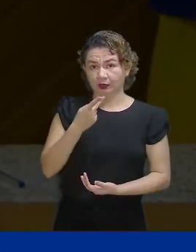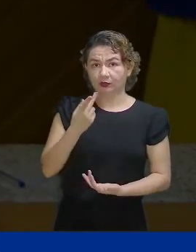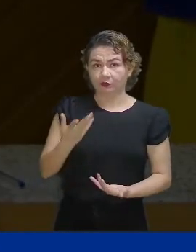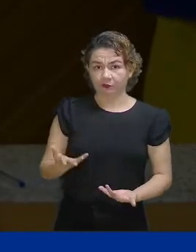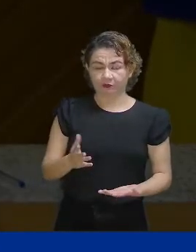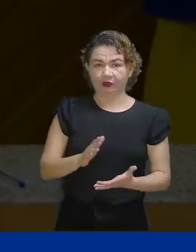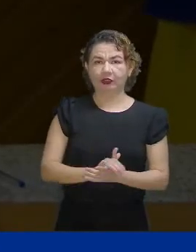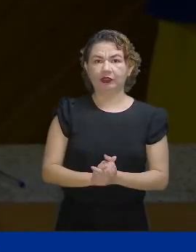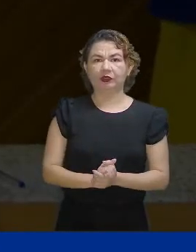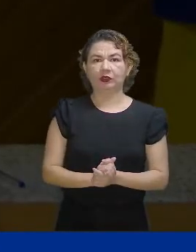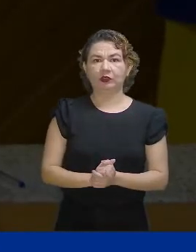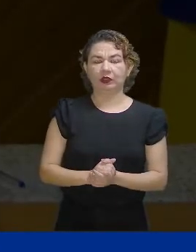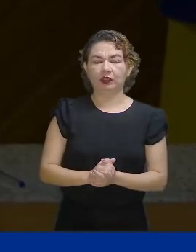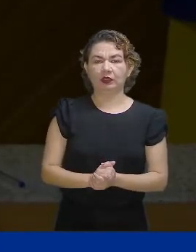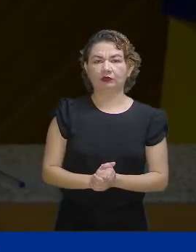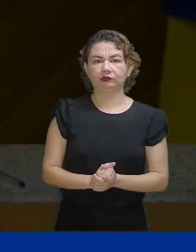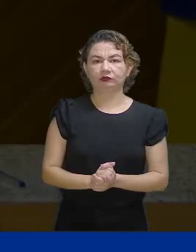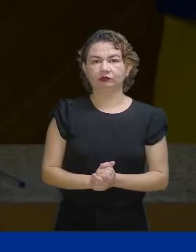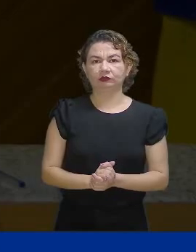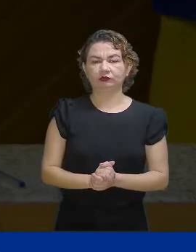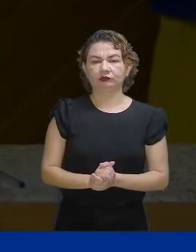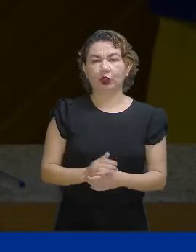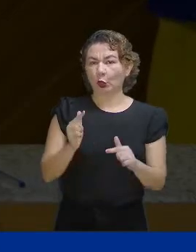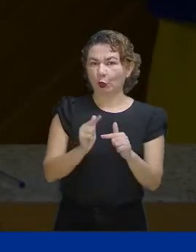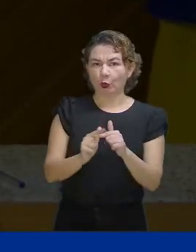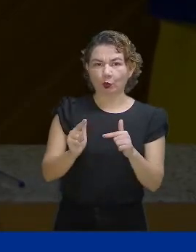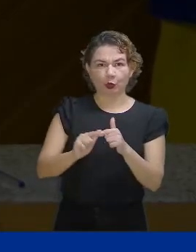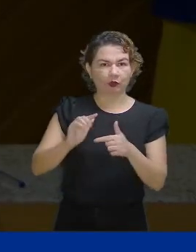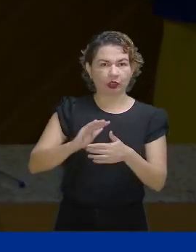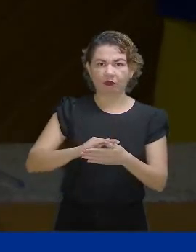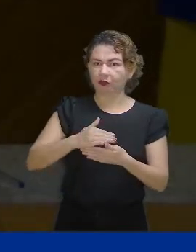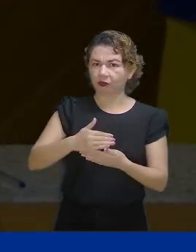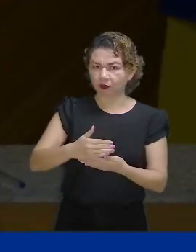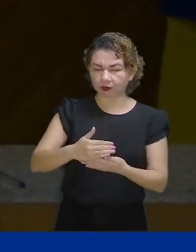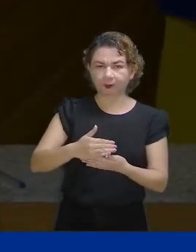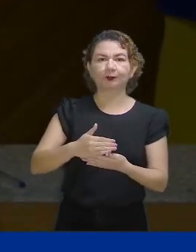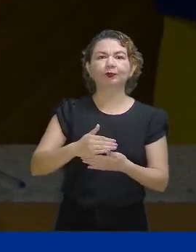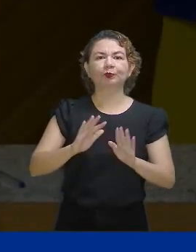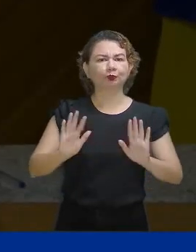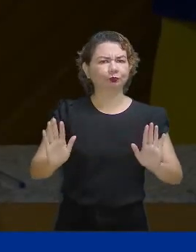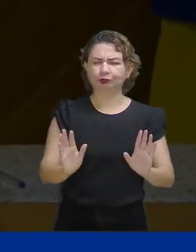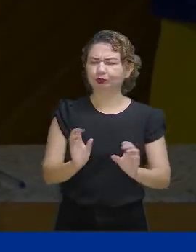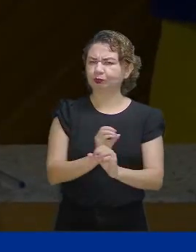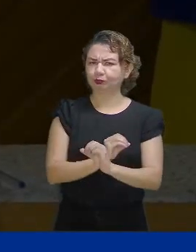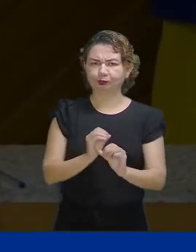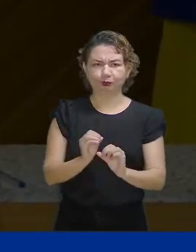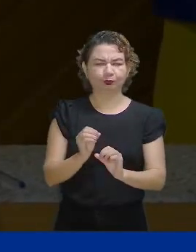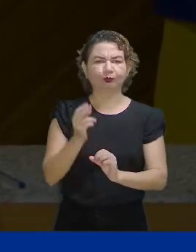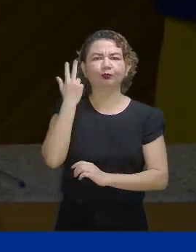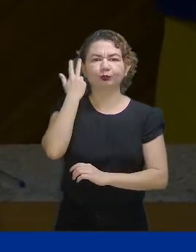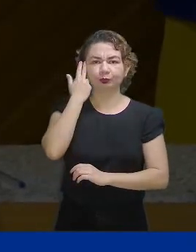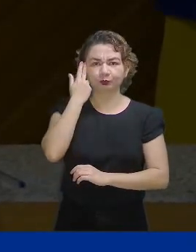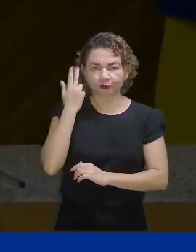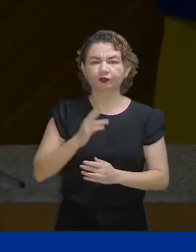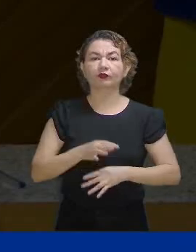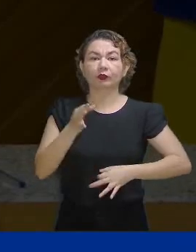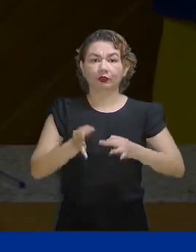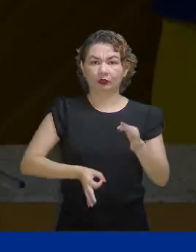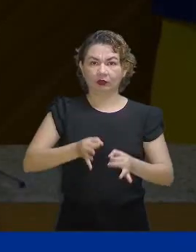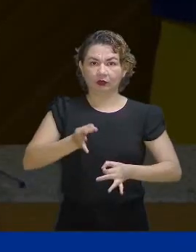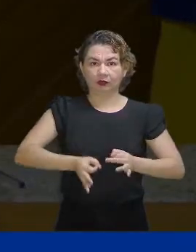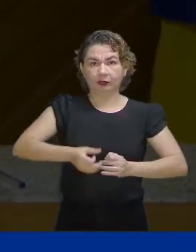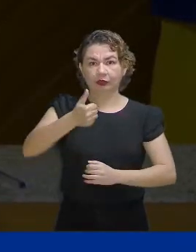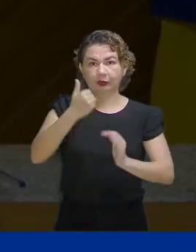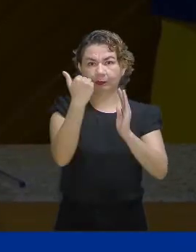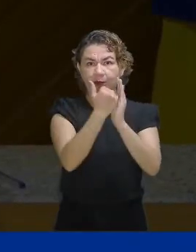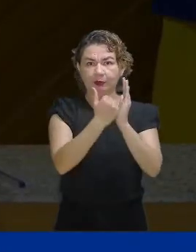que vai ficar com a câmera fechada por problema aí, sem nenhum problema. Então, eu estou colocando em julgamento o número